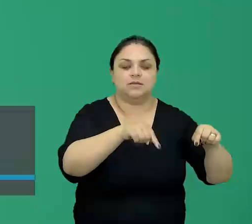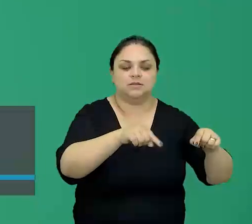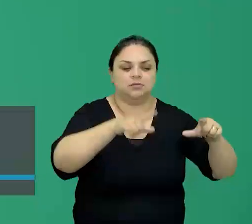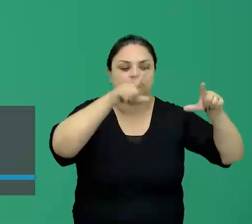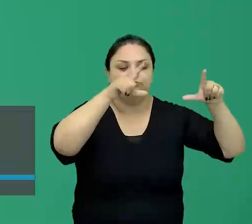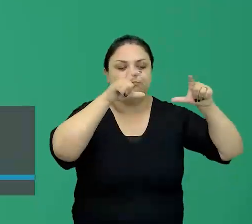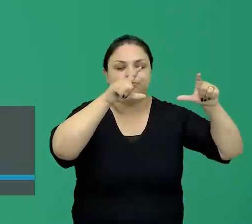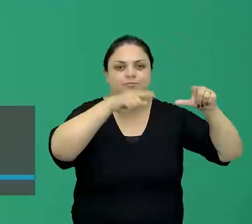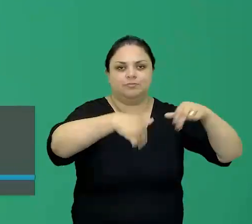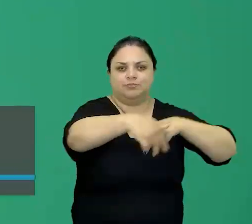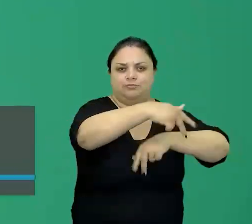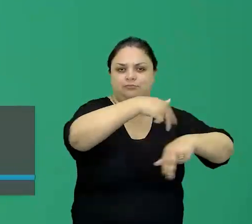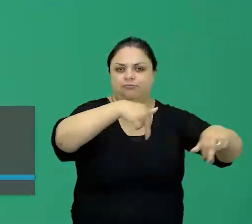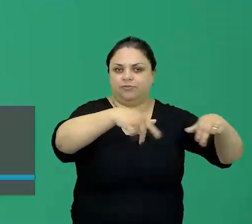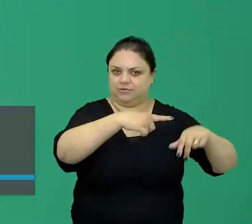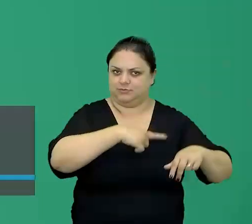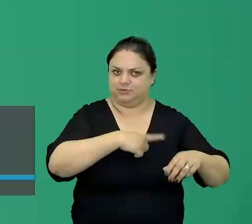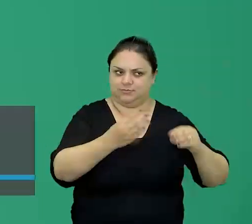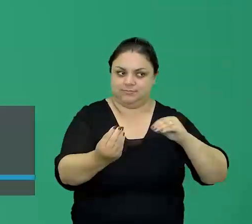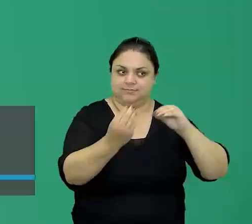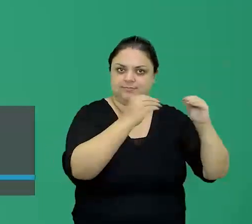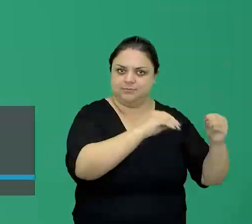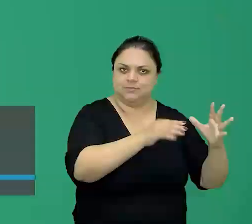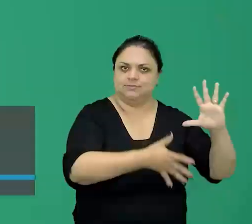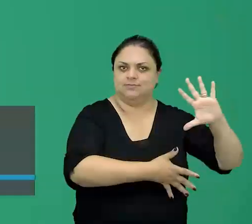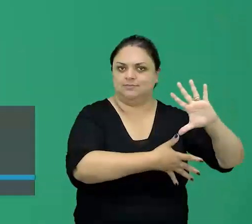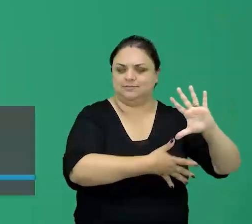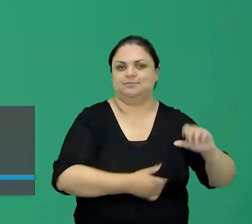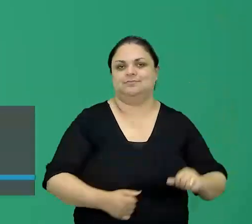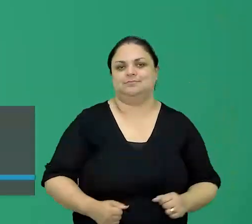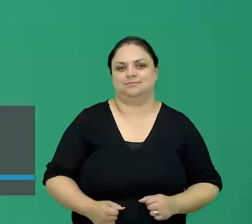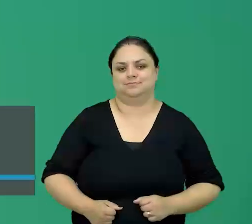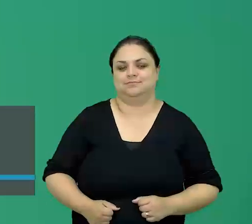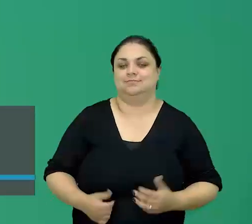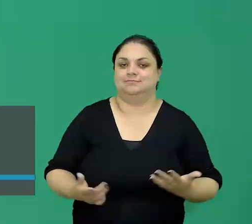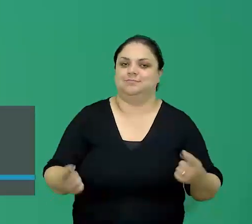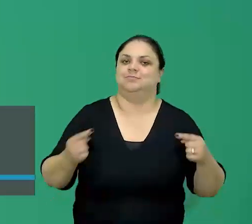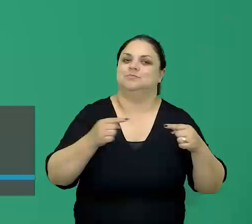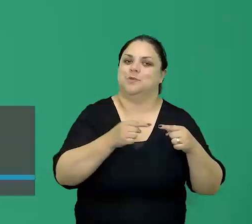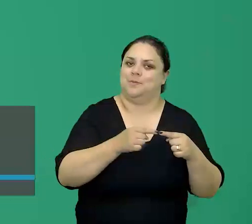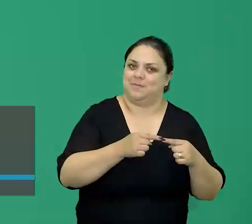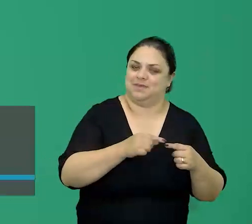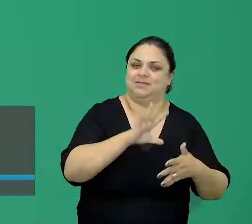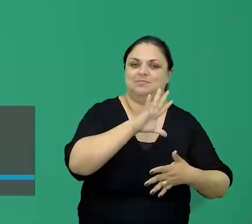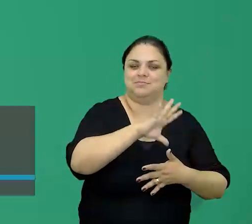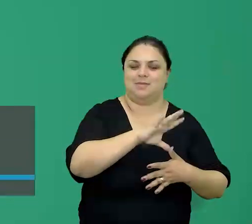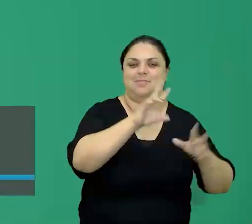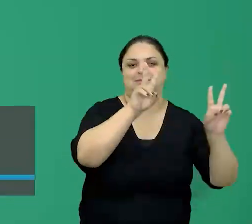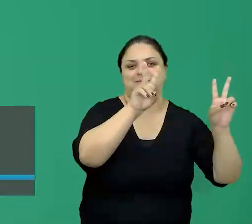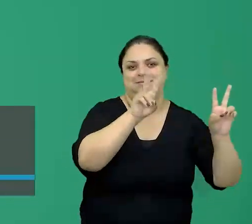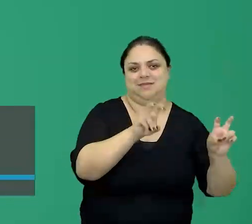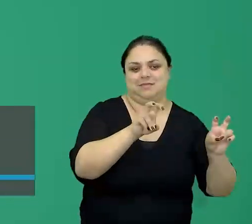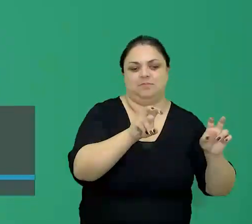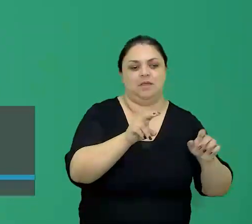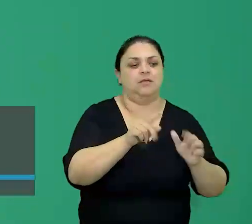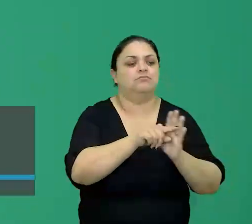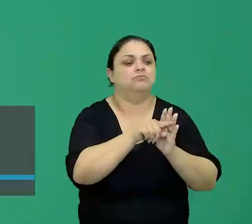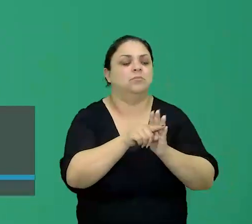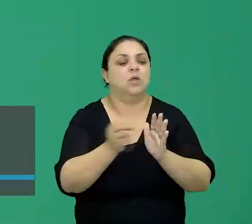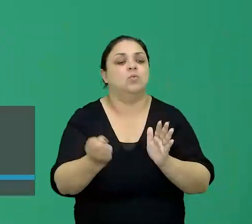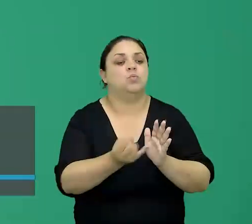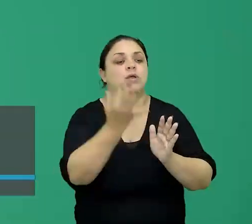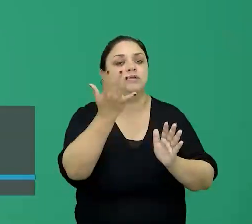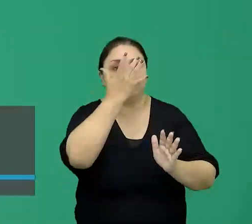fotografia. Então, para fazer isso, você vai utilizar a cartografia temática. Você vai ter que ir lá, né, naquela região, fazer